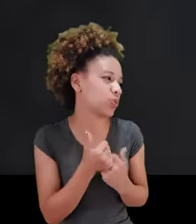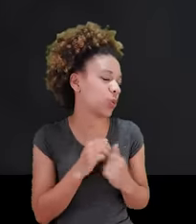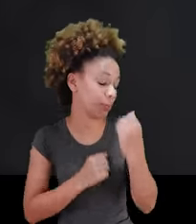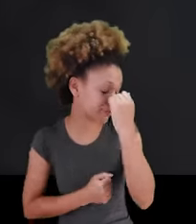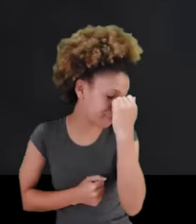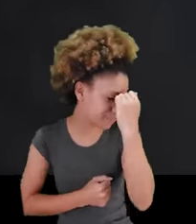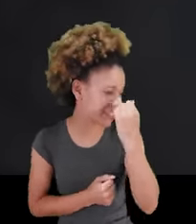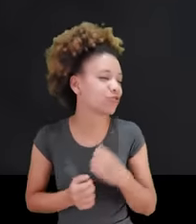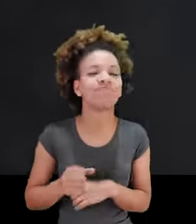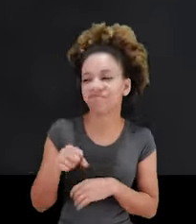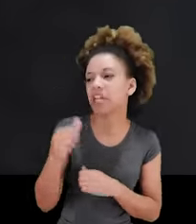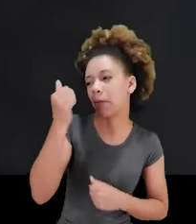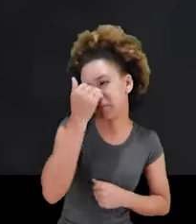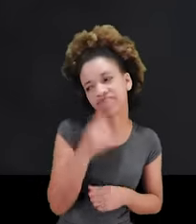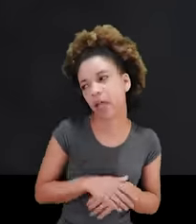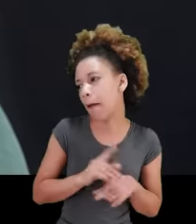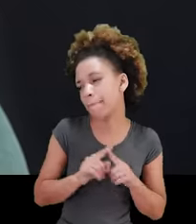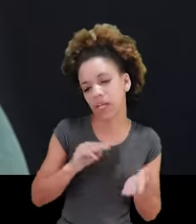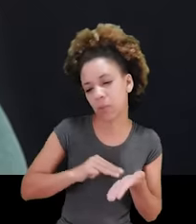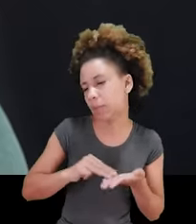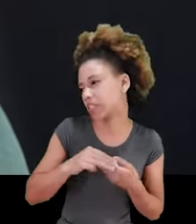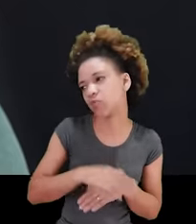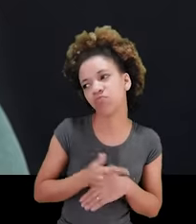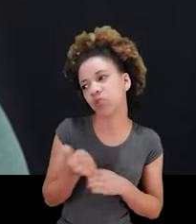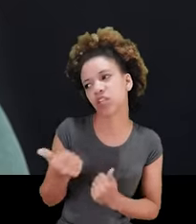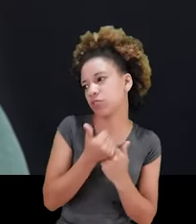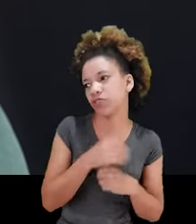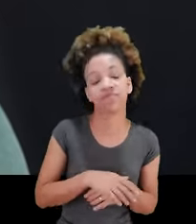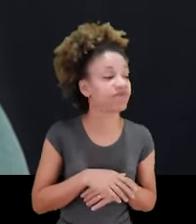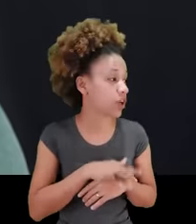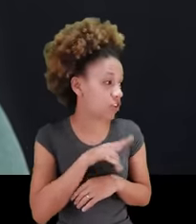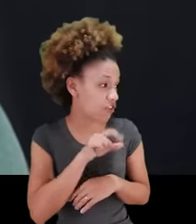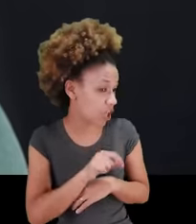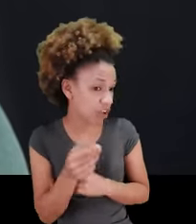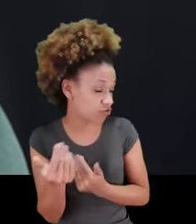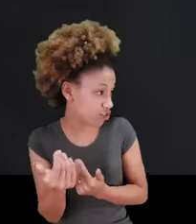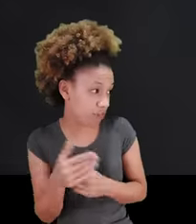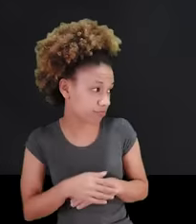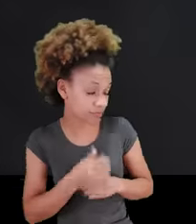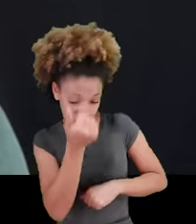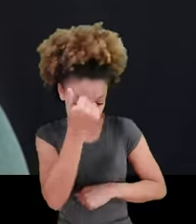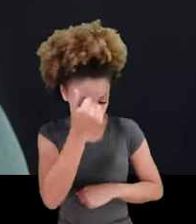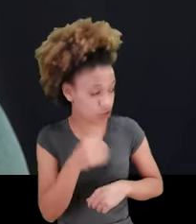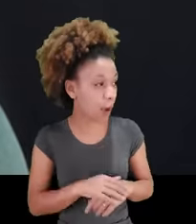sertanejo. O pastel de nata não tem substituição. É, o sertanejo é o fado. É que nem a gente falou, o sertanejo é o fado do jovem. Yeah. Mas o brigadeiro não é